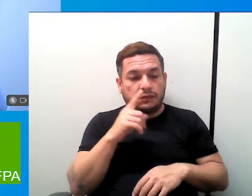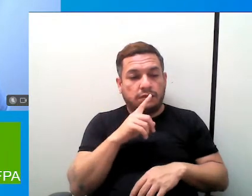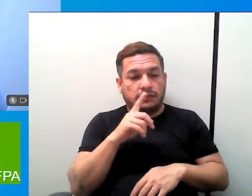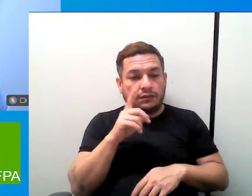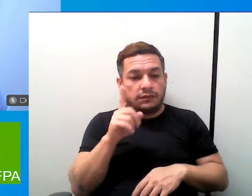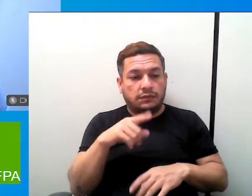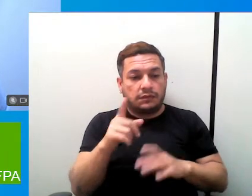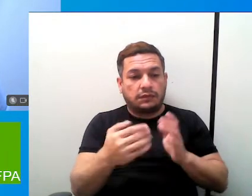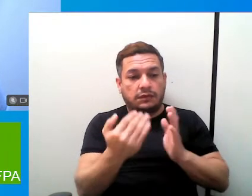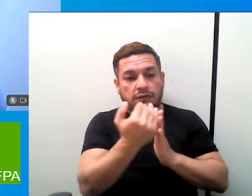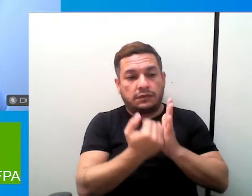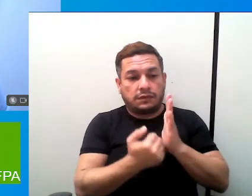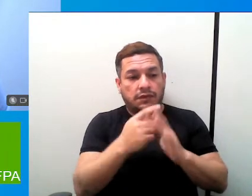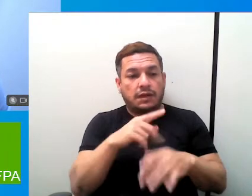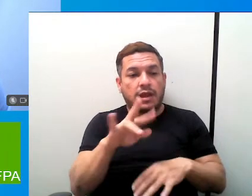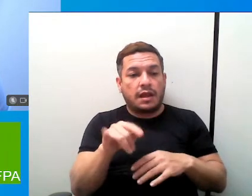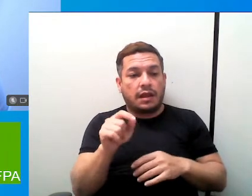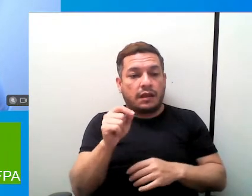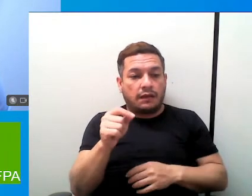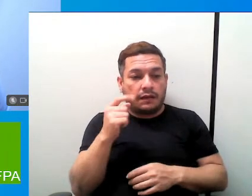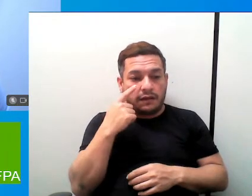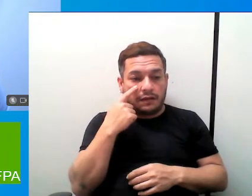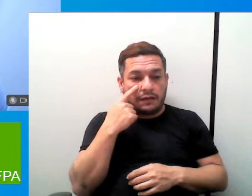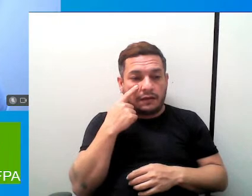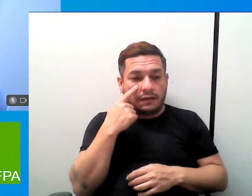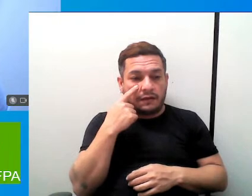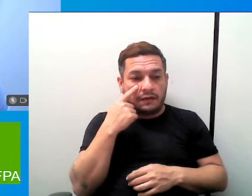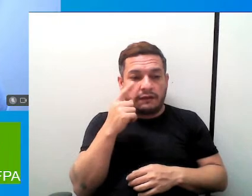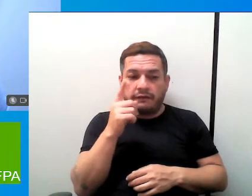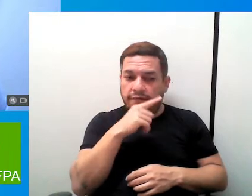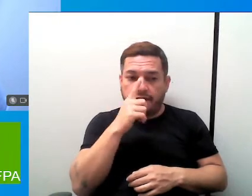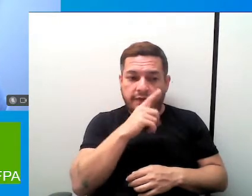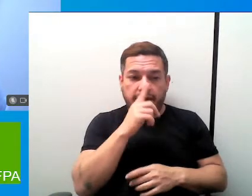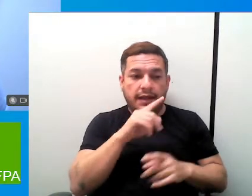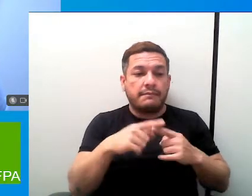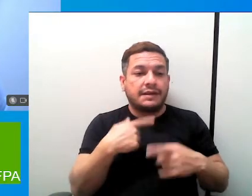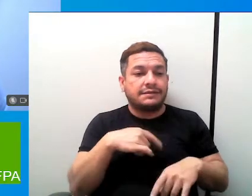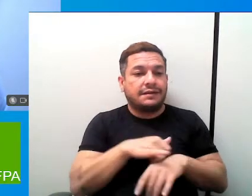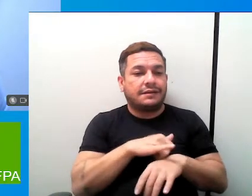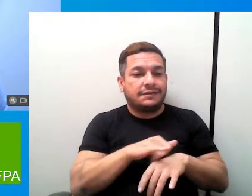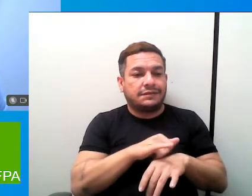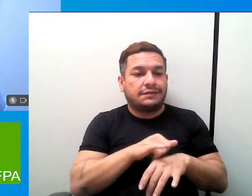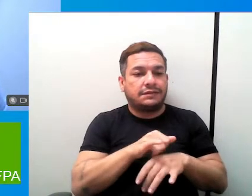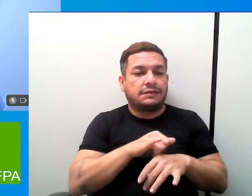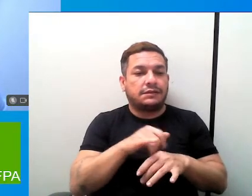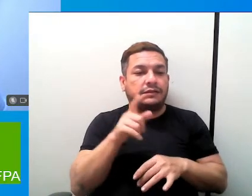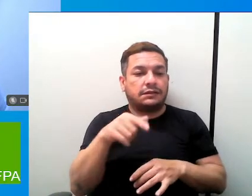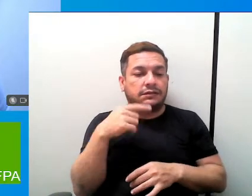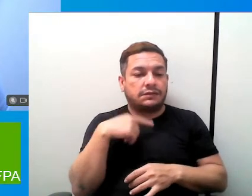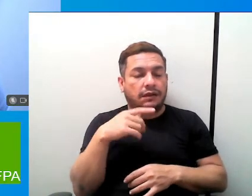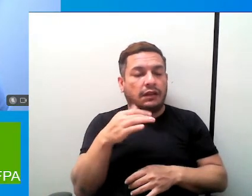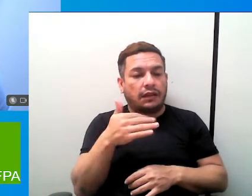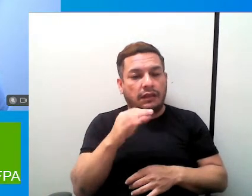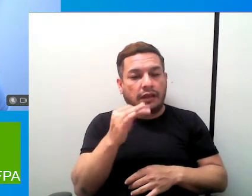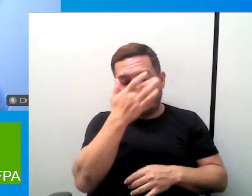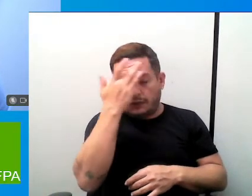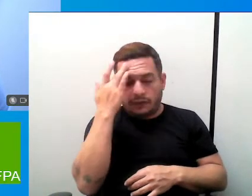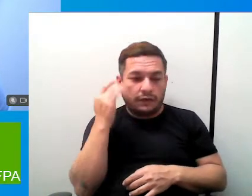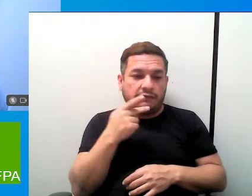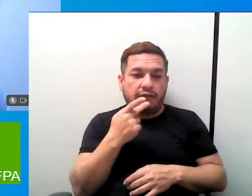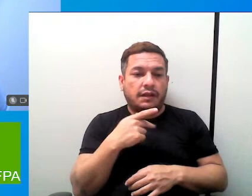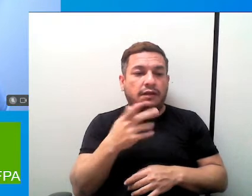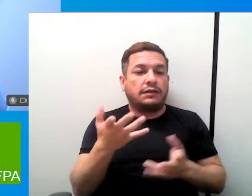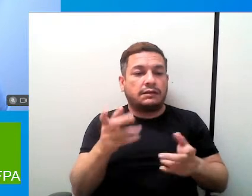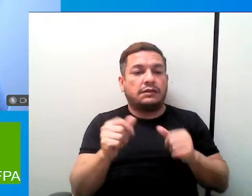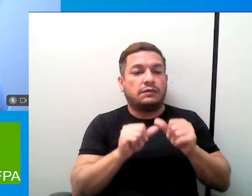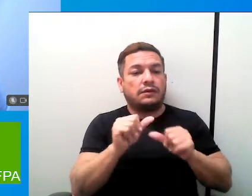essa conta quem paga é o Instituto. Mas, enfim, ficou como estratégia. Alguns IDES optaram, fizeram